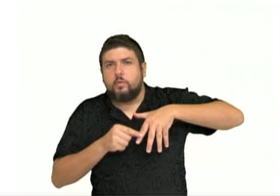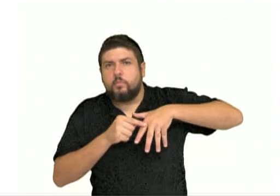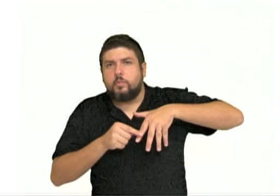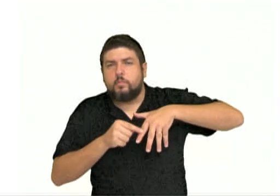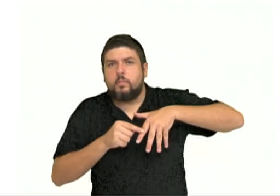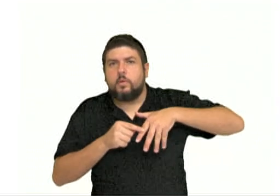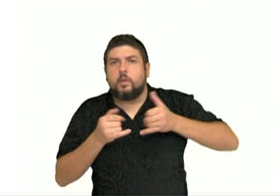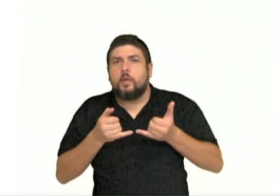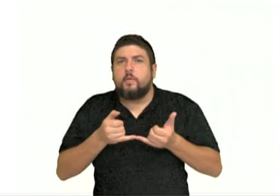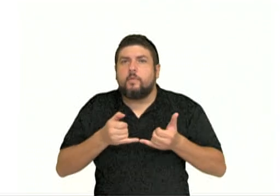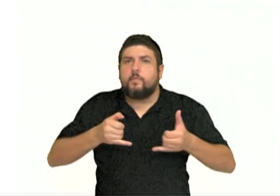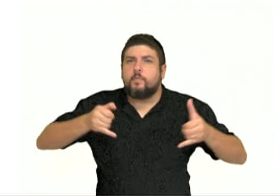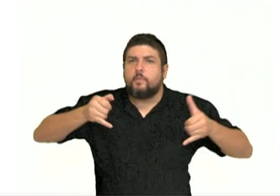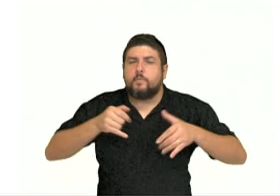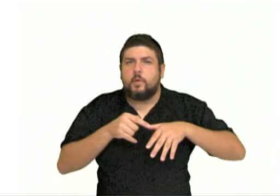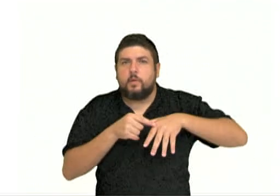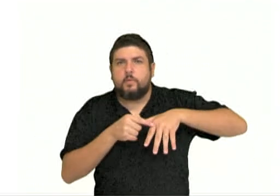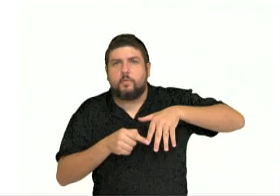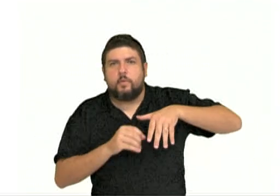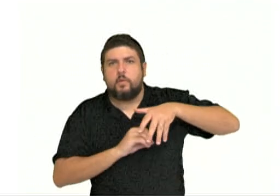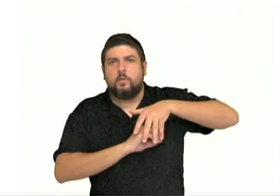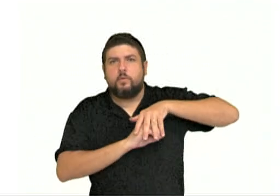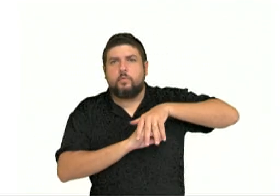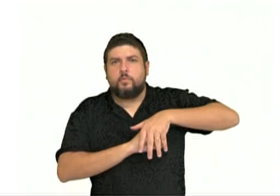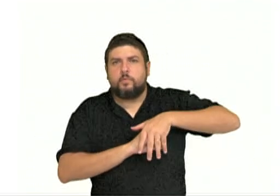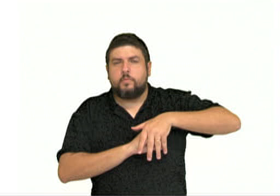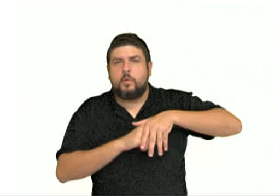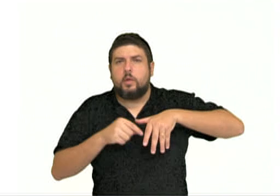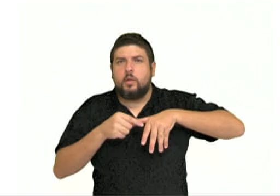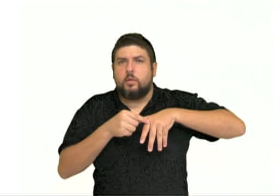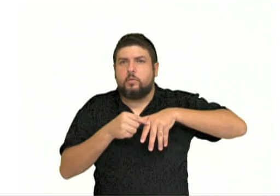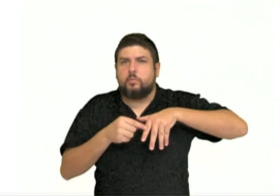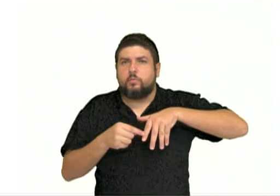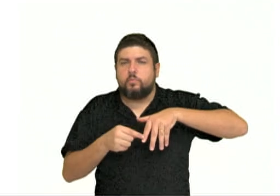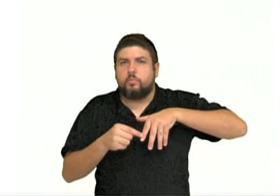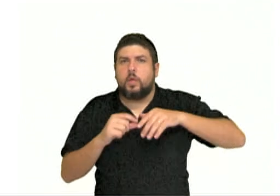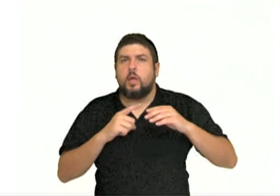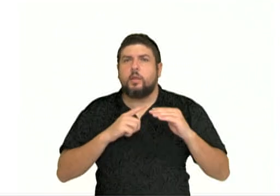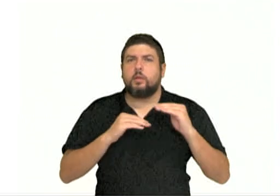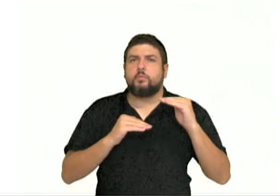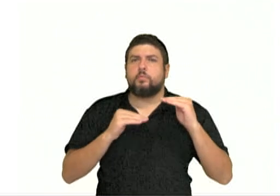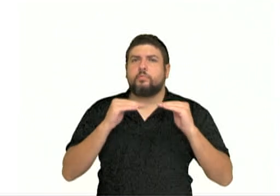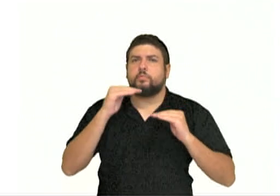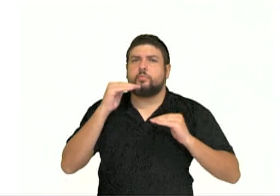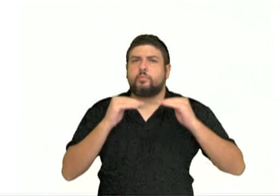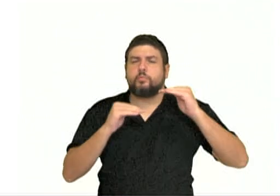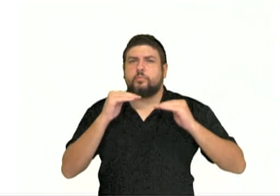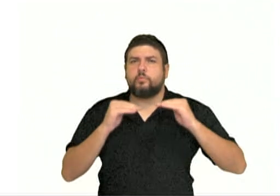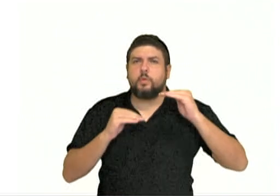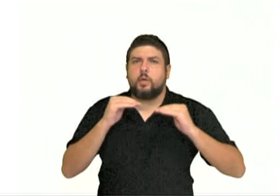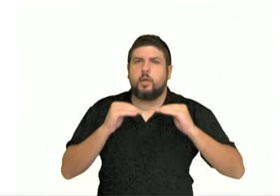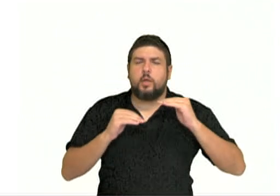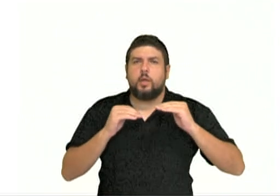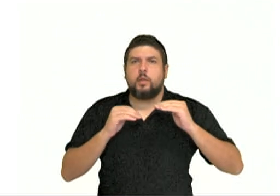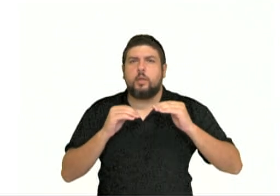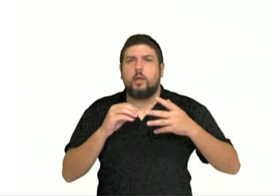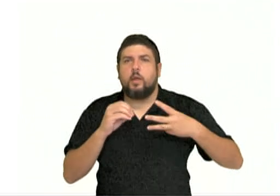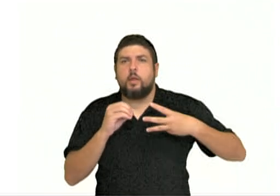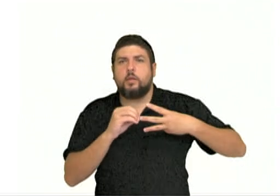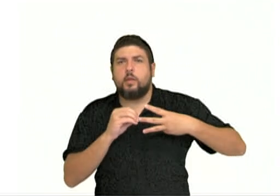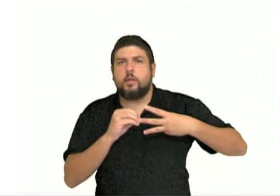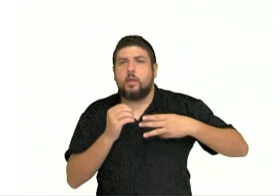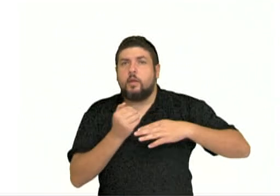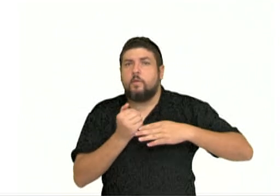ser retirado. Então, a diferença de quantidade de gases dentro e fora das células é que vai permitir